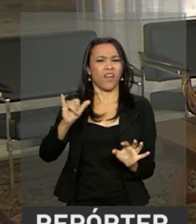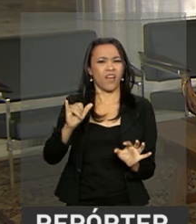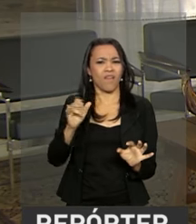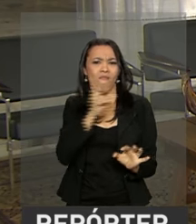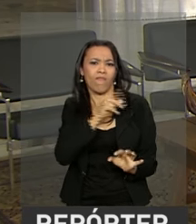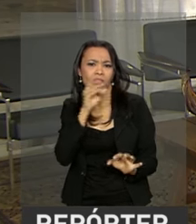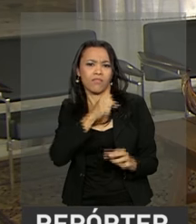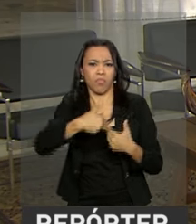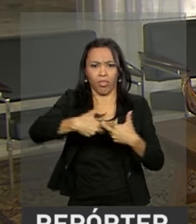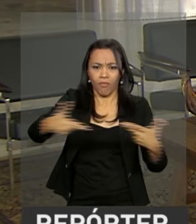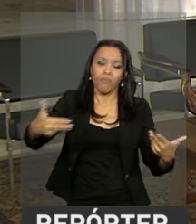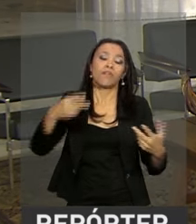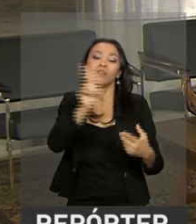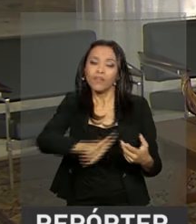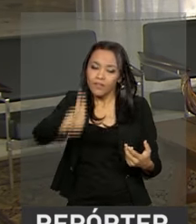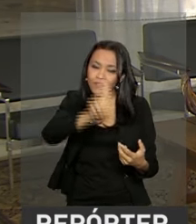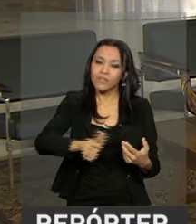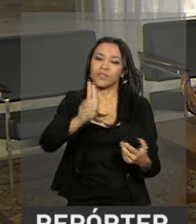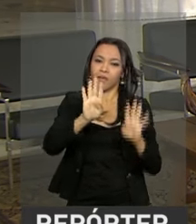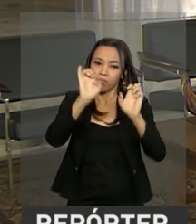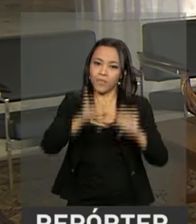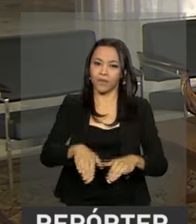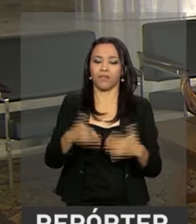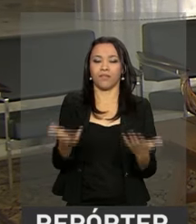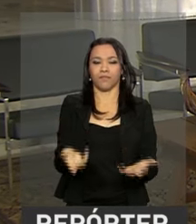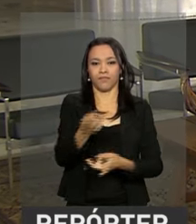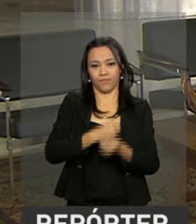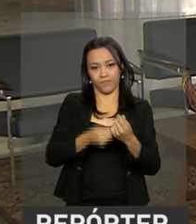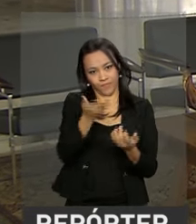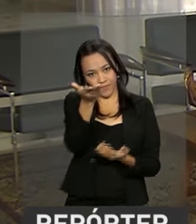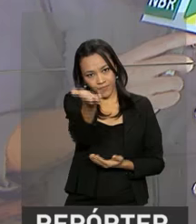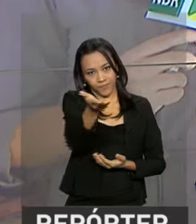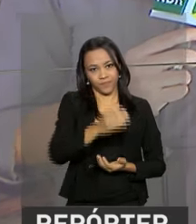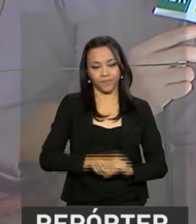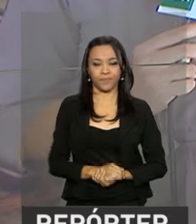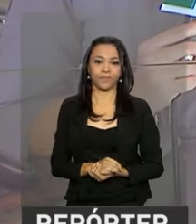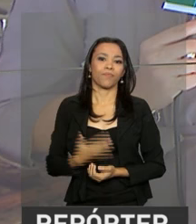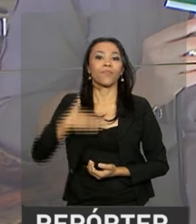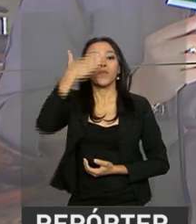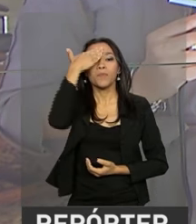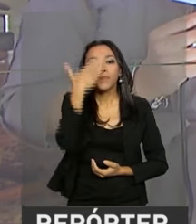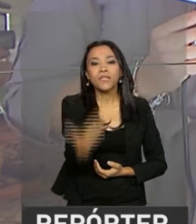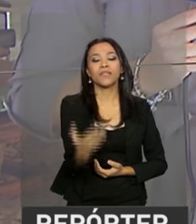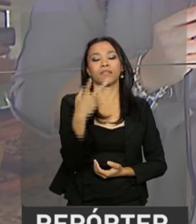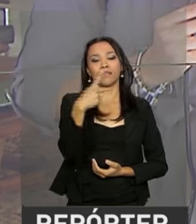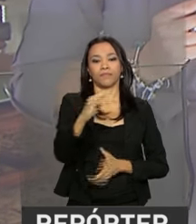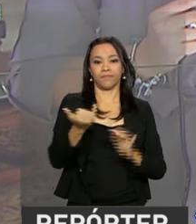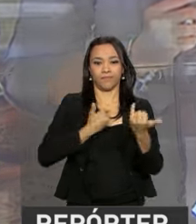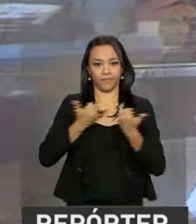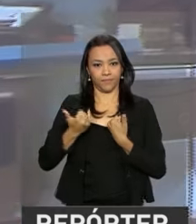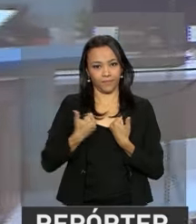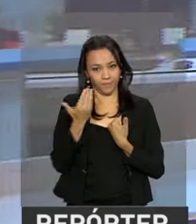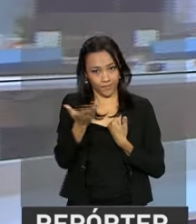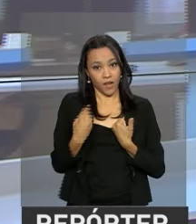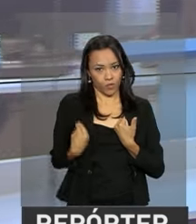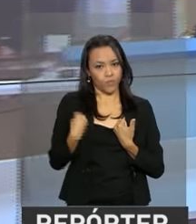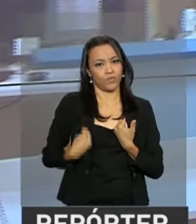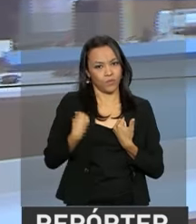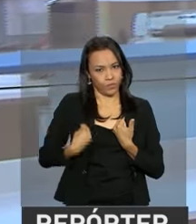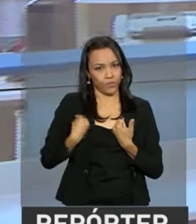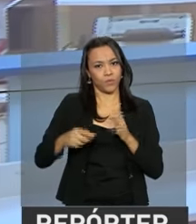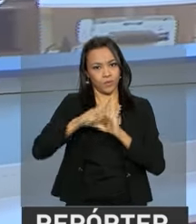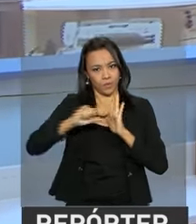de maneira mais eficiente os recursos públicos. É com você, Leandro. Obrigado, Thaísa, pelas informações. A Thaísa segue lá no Palácio